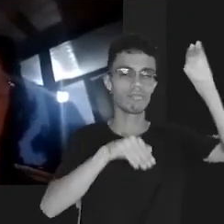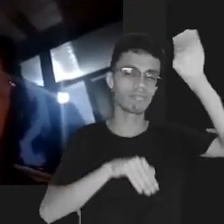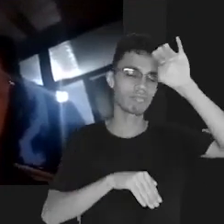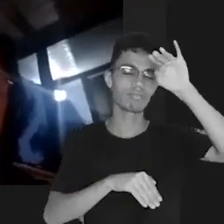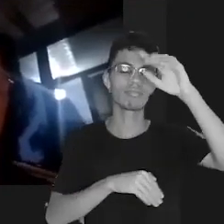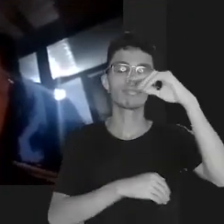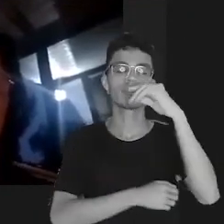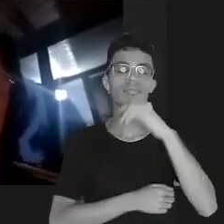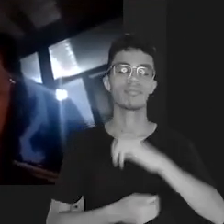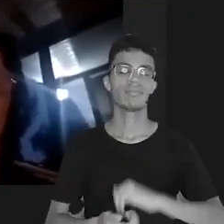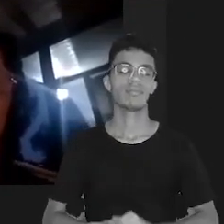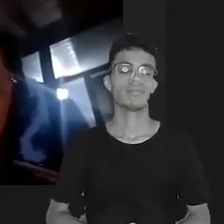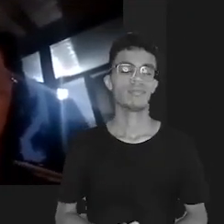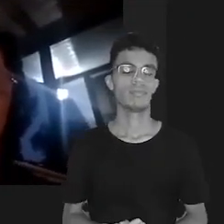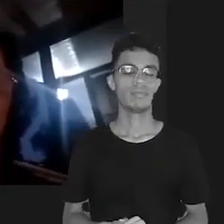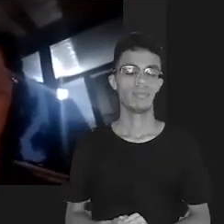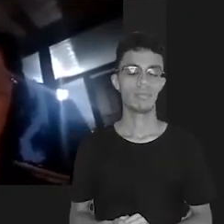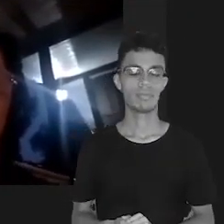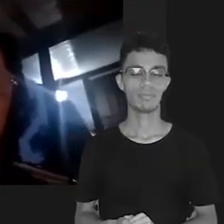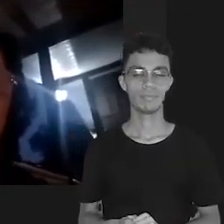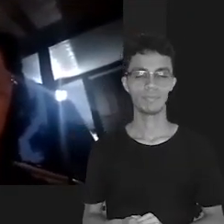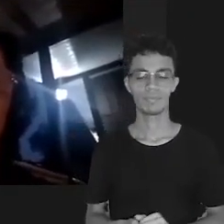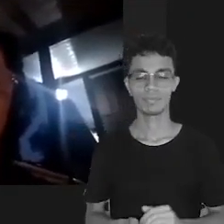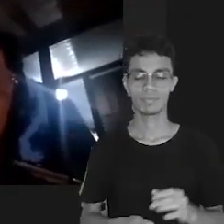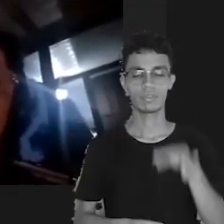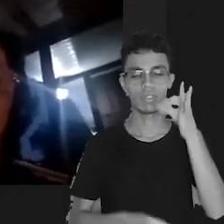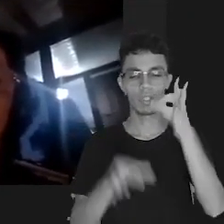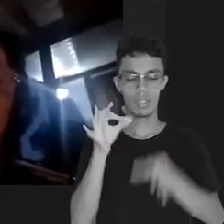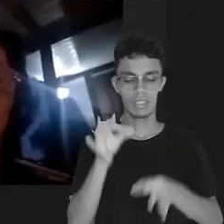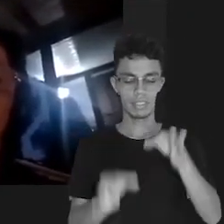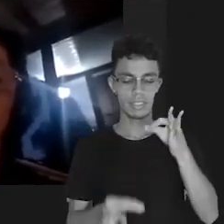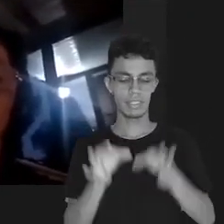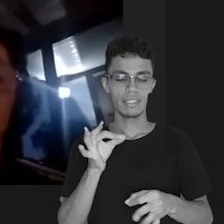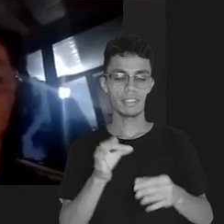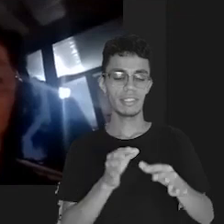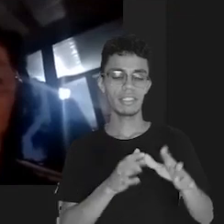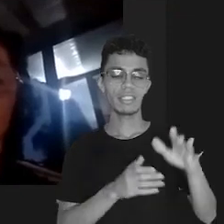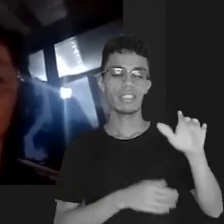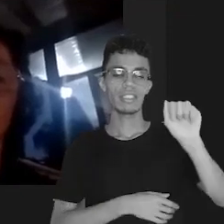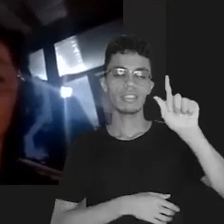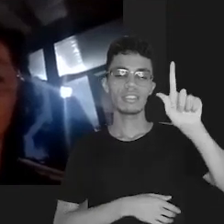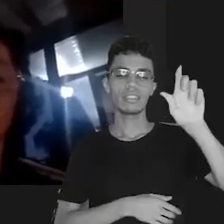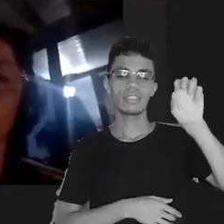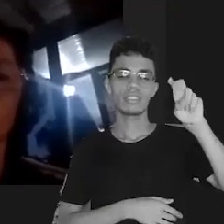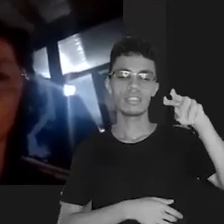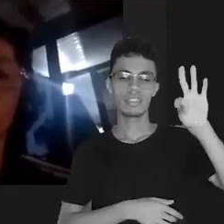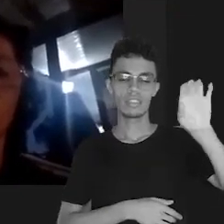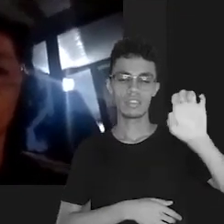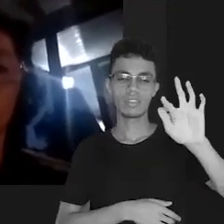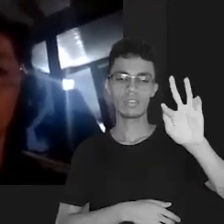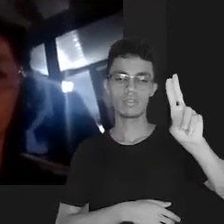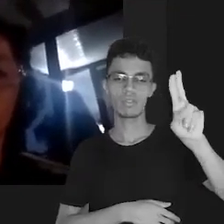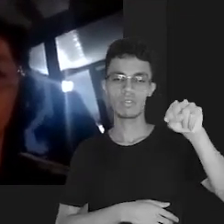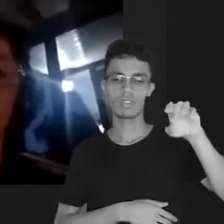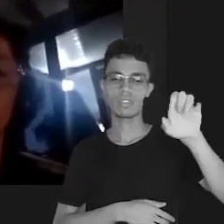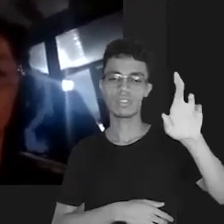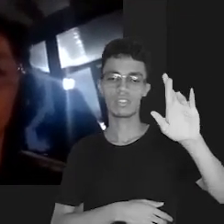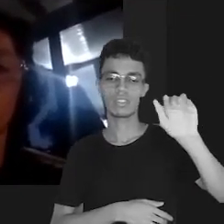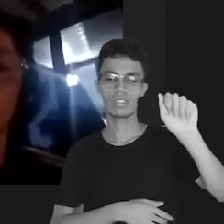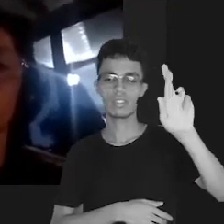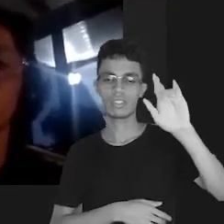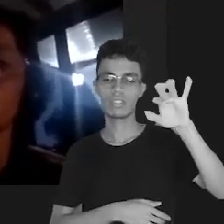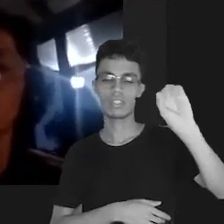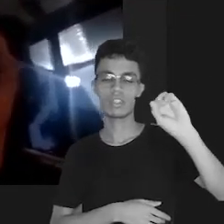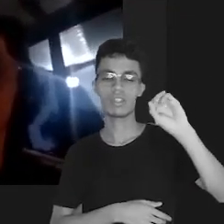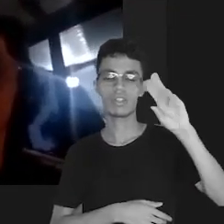sublimes. E para os juízes e para o agente funerário, eu usei